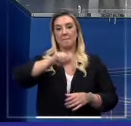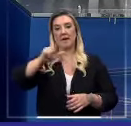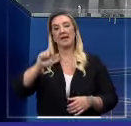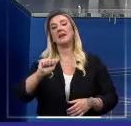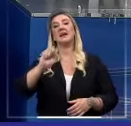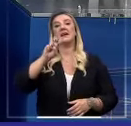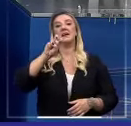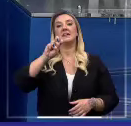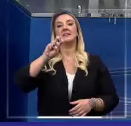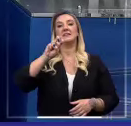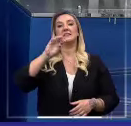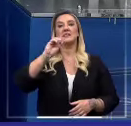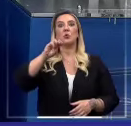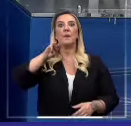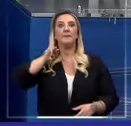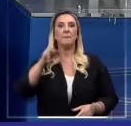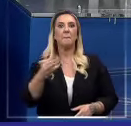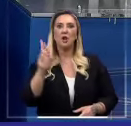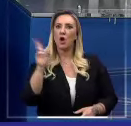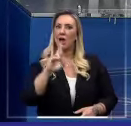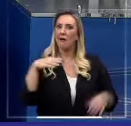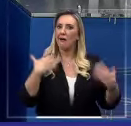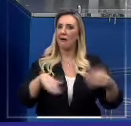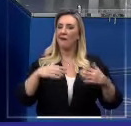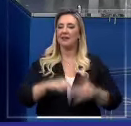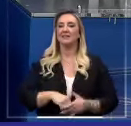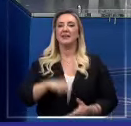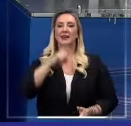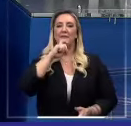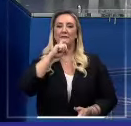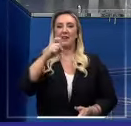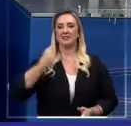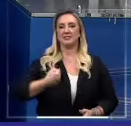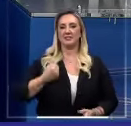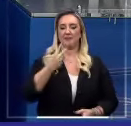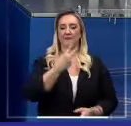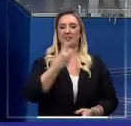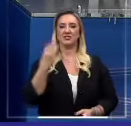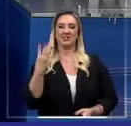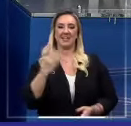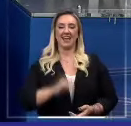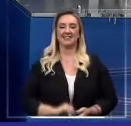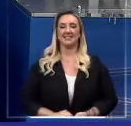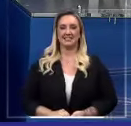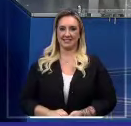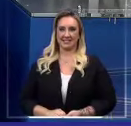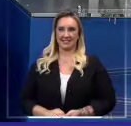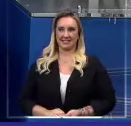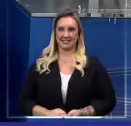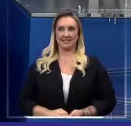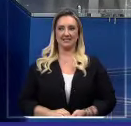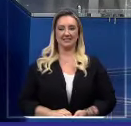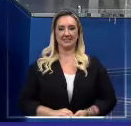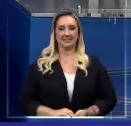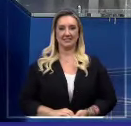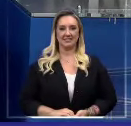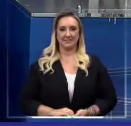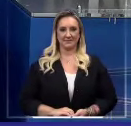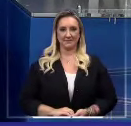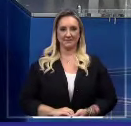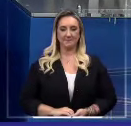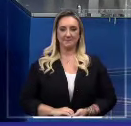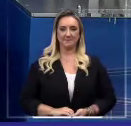estimado em R$ 50 milhões. Bola verde número 23. Verde